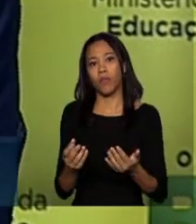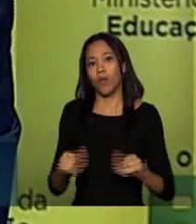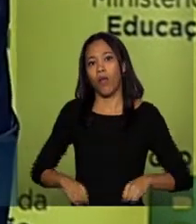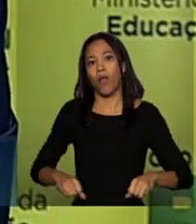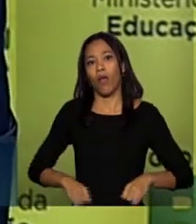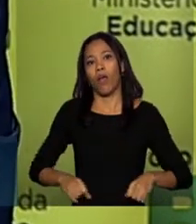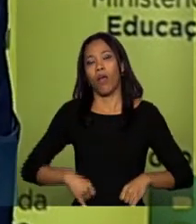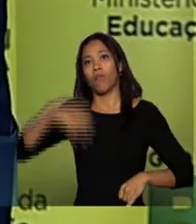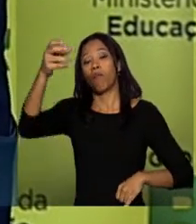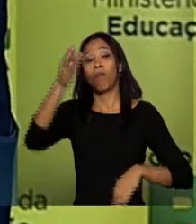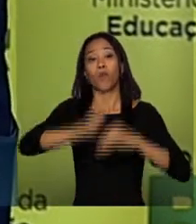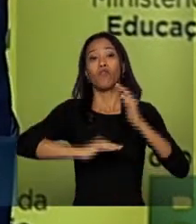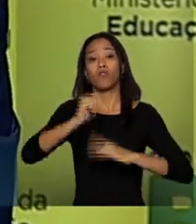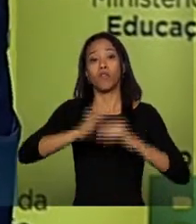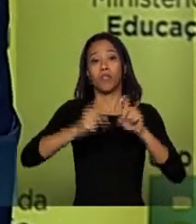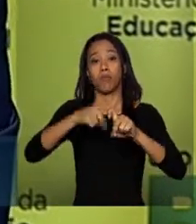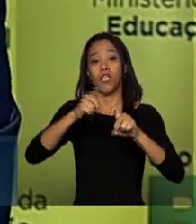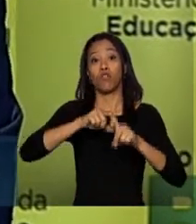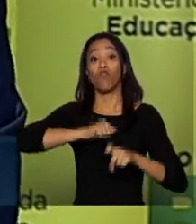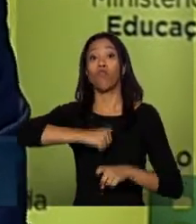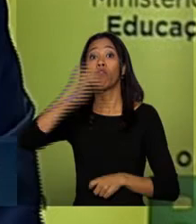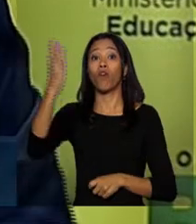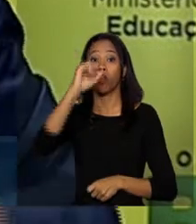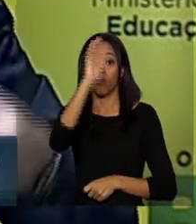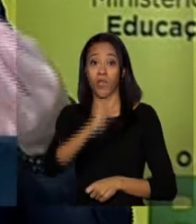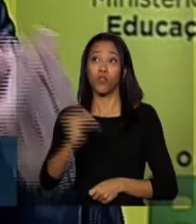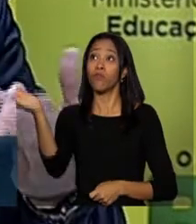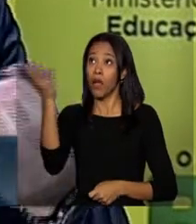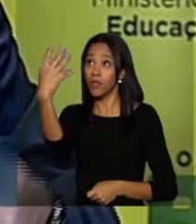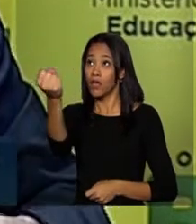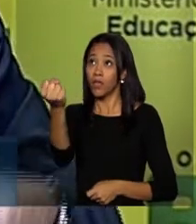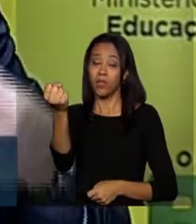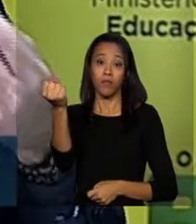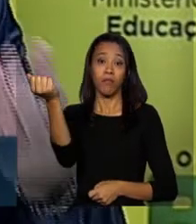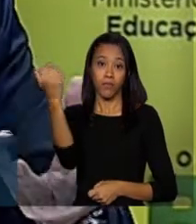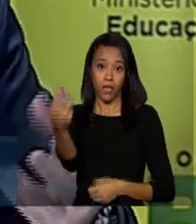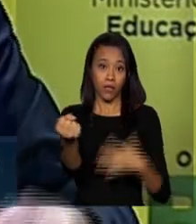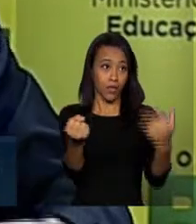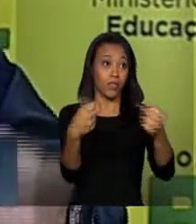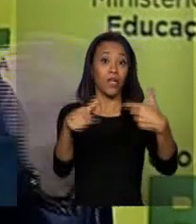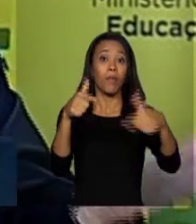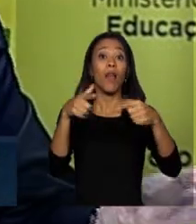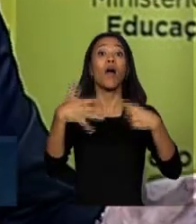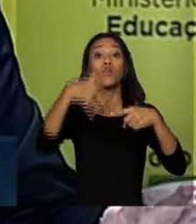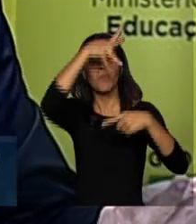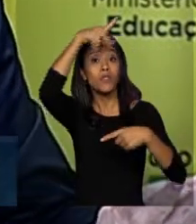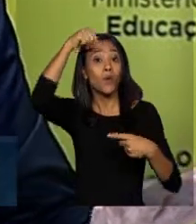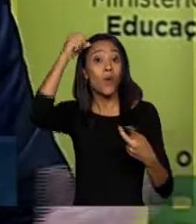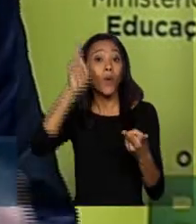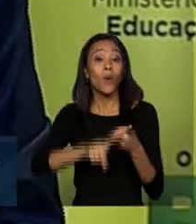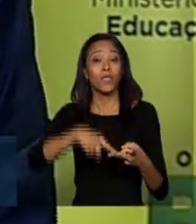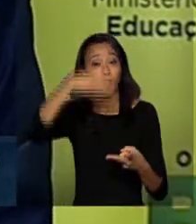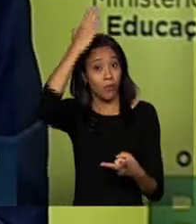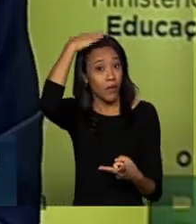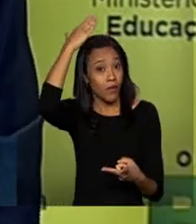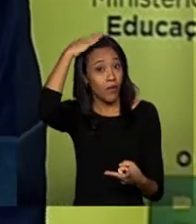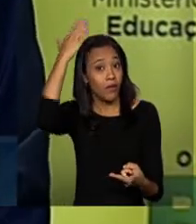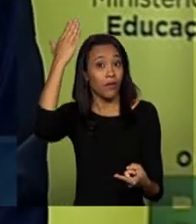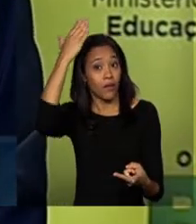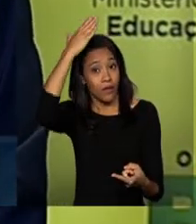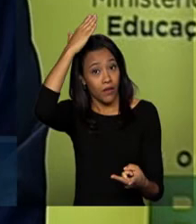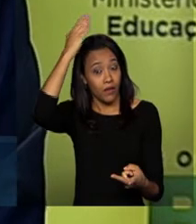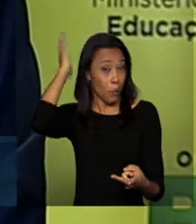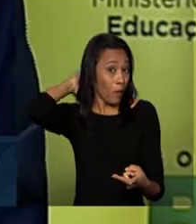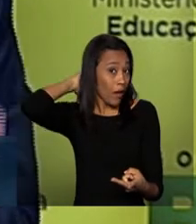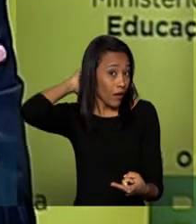trazendo profissionais de fora do país que topassem trabalhar no Amazonas, no Pará, só para dar alguns exemplos. E nós precisamos